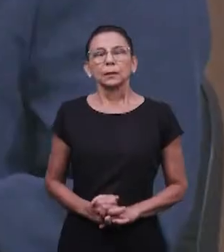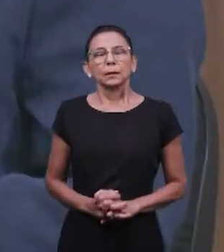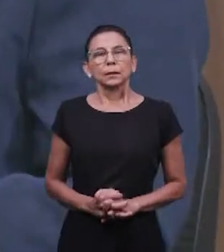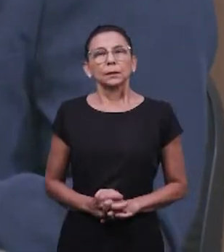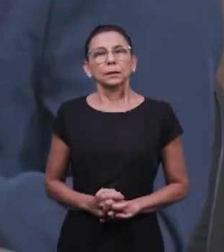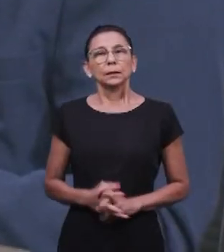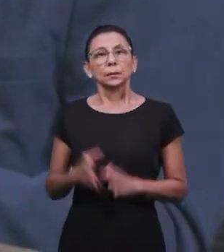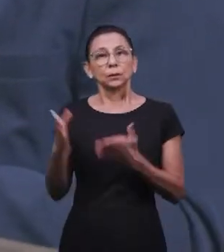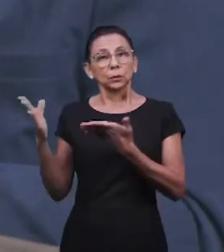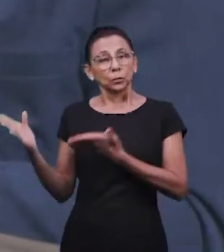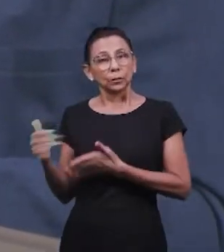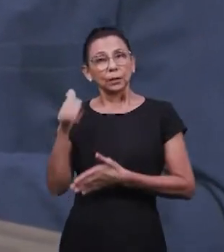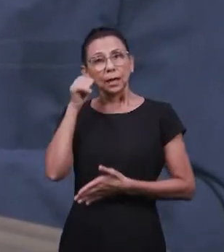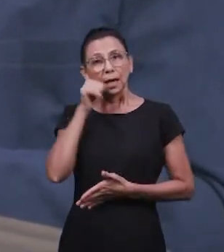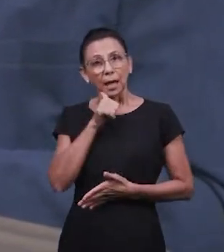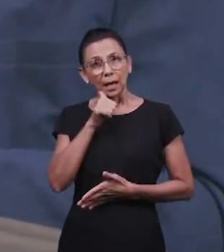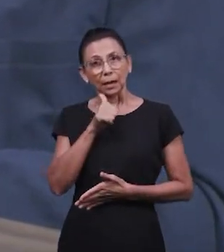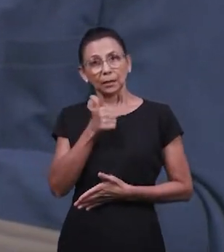dizer